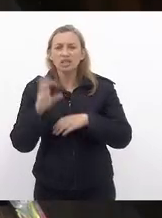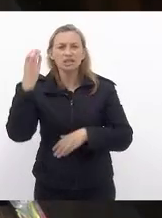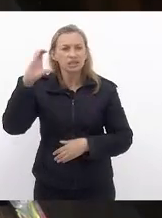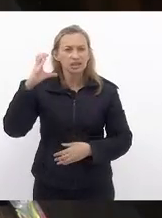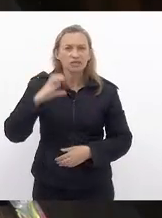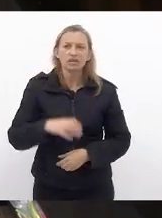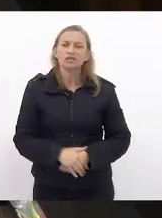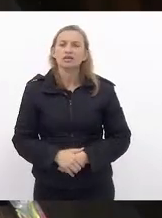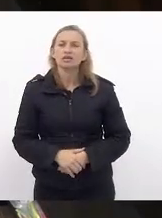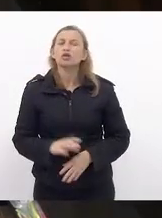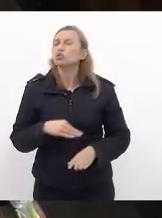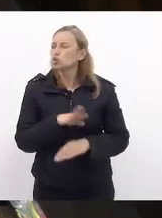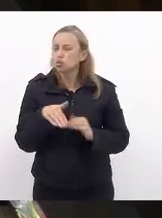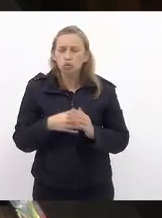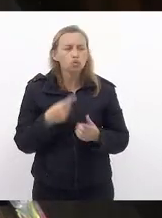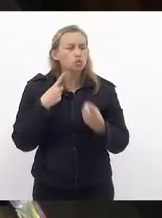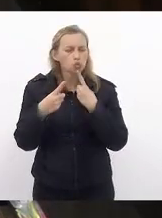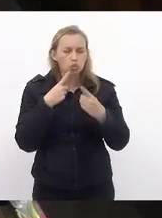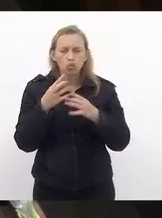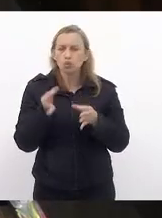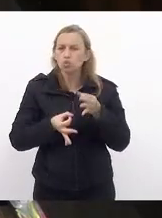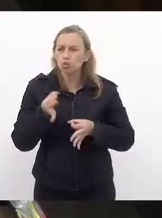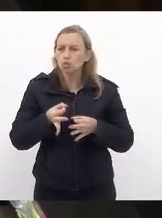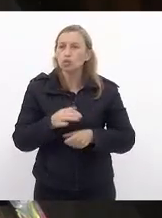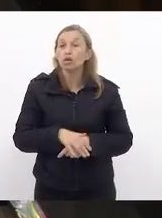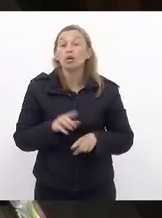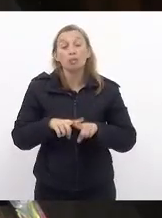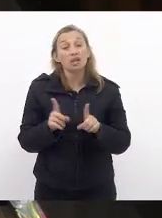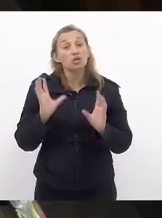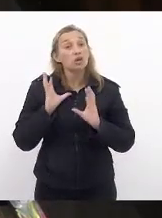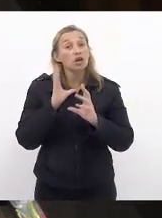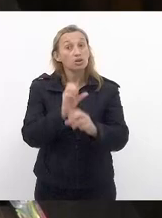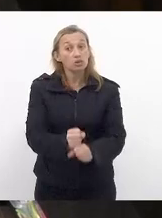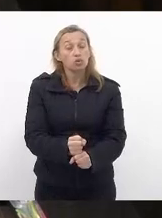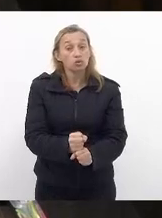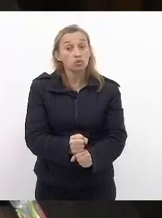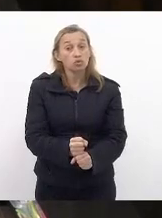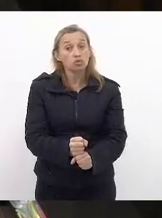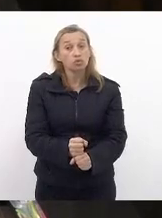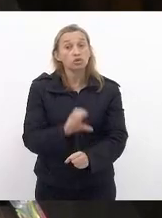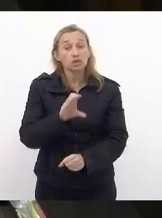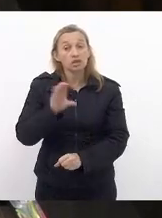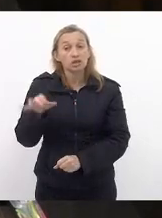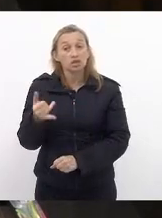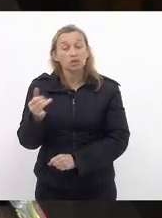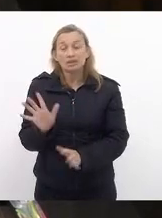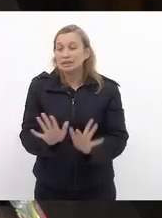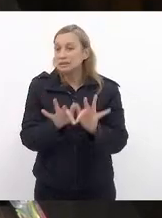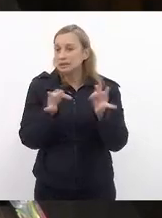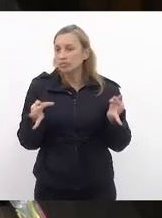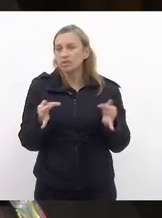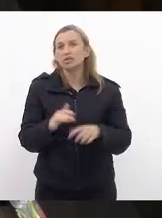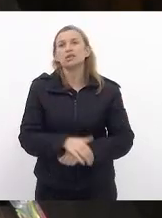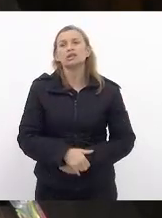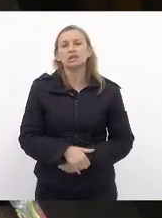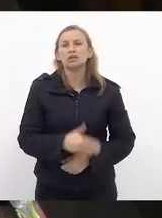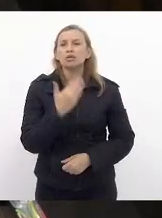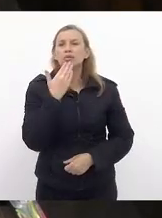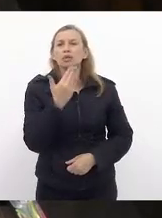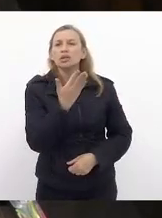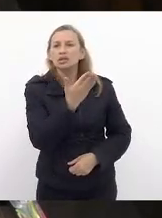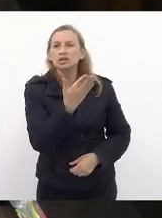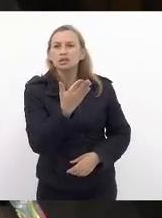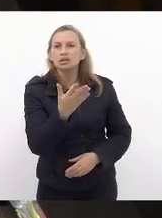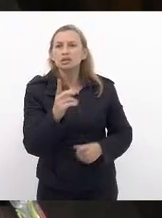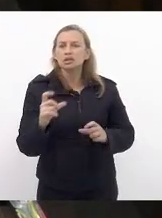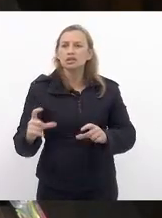científica toda a discussão jurídica mas eu resumo meu parecer na ccj de forma muito simples eu peço